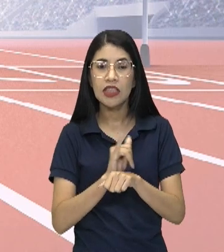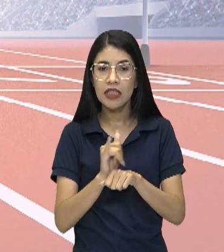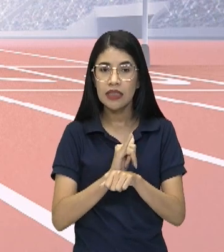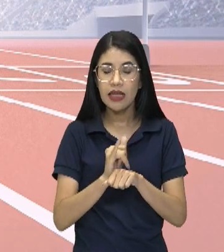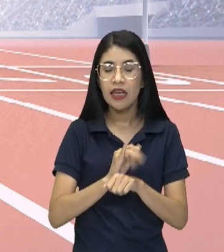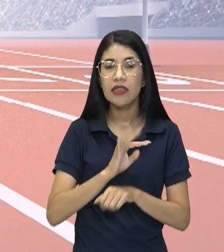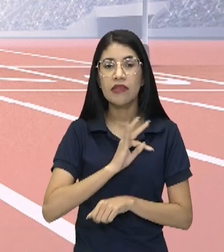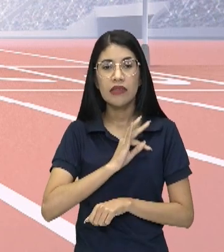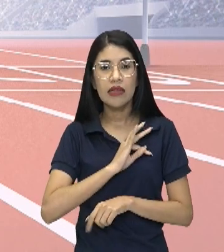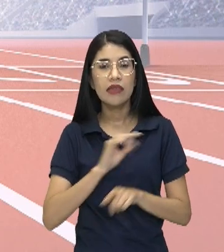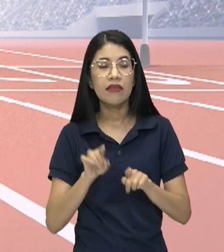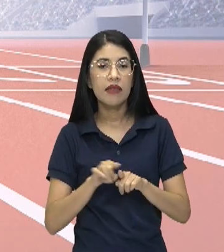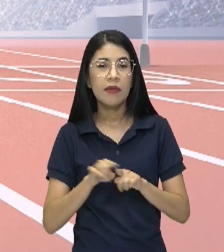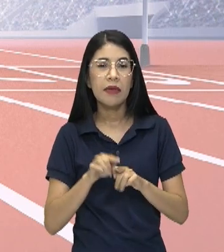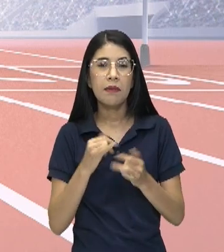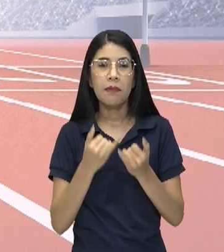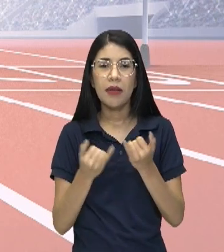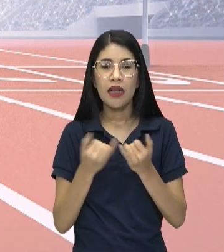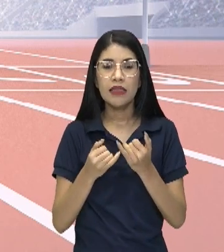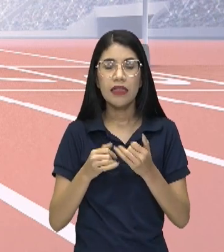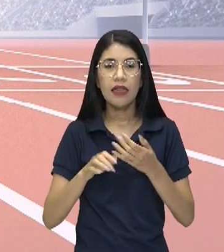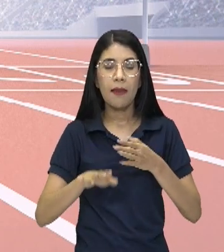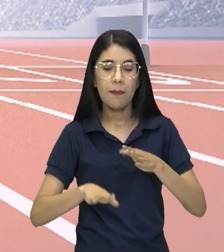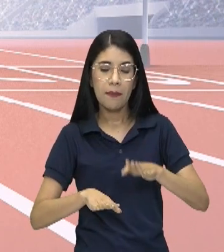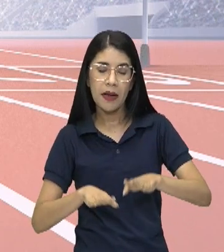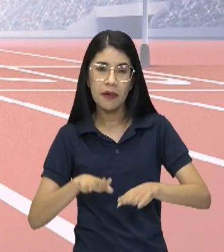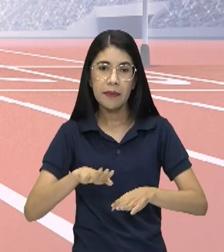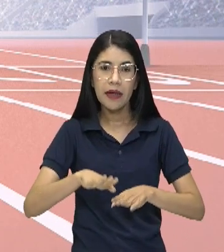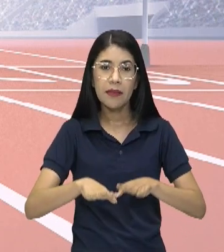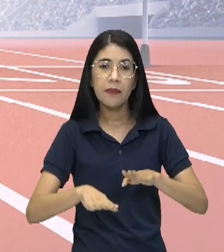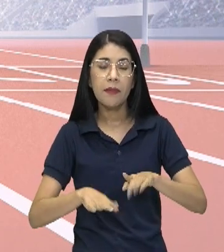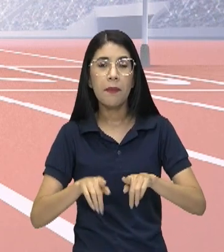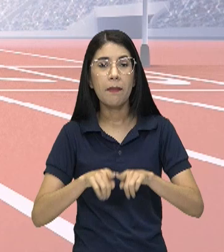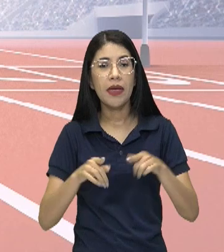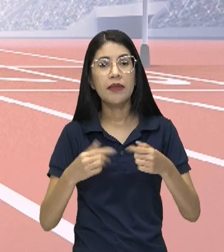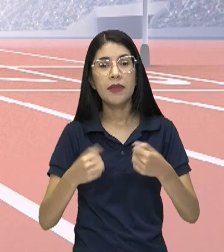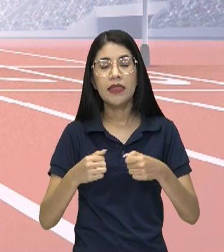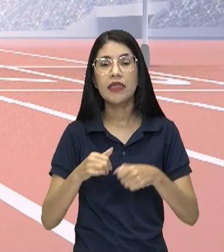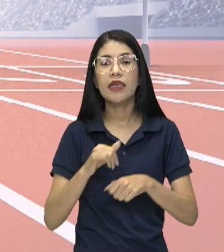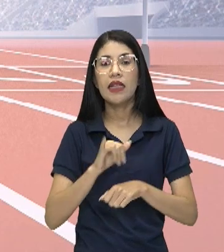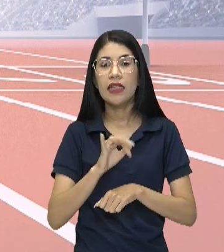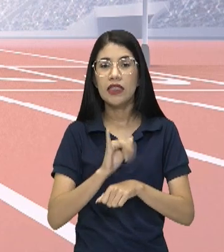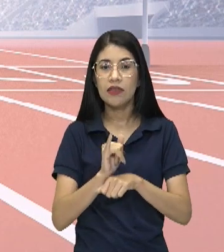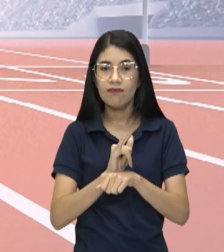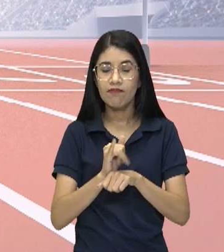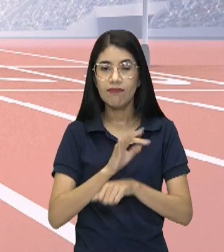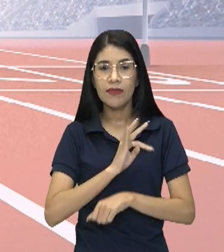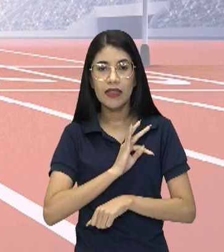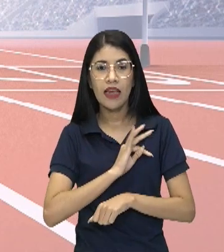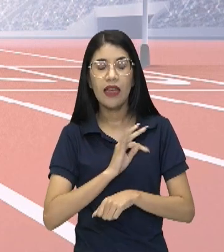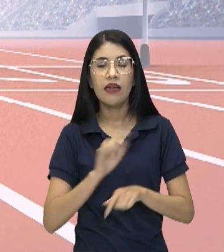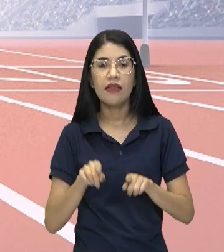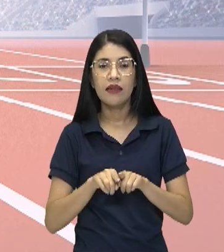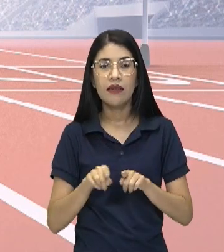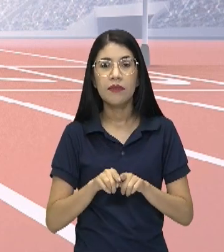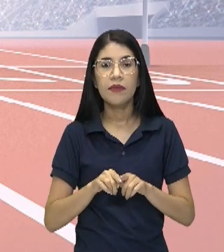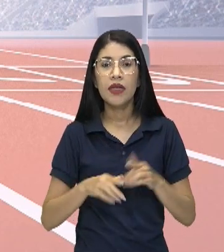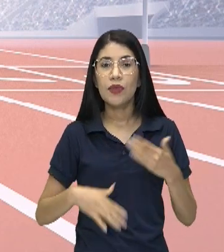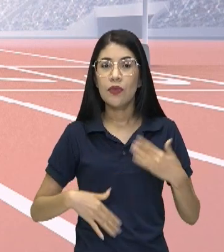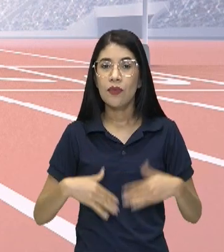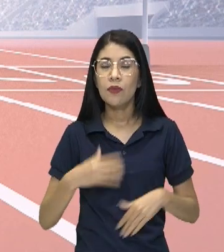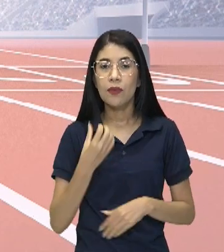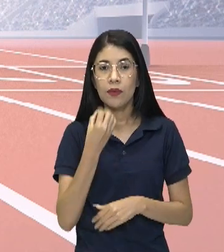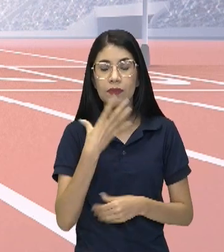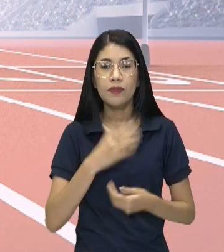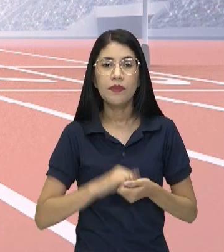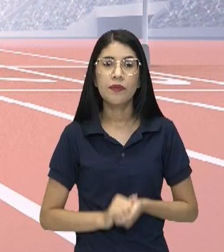Então, embora pareça que ele está ali rebolando, fazendo aquela prova, é muita técnica e condicionamento físico para concluir esta prova.